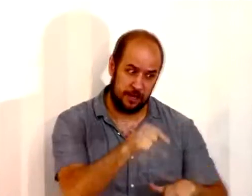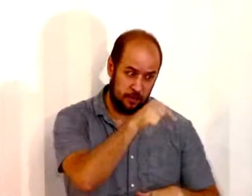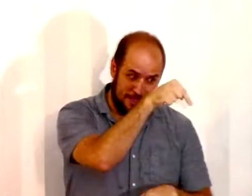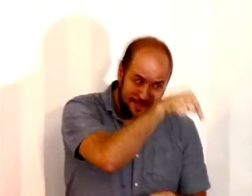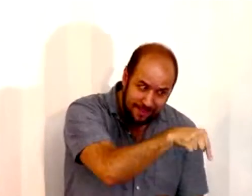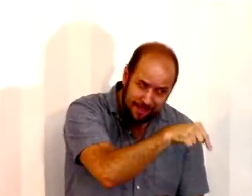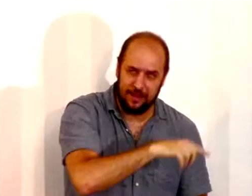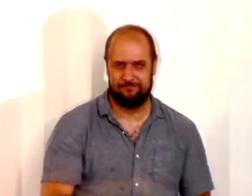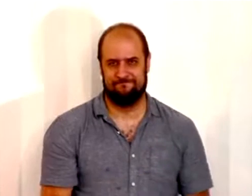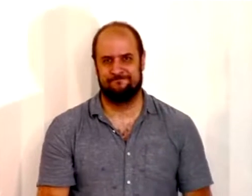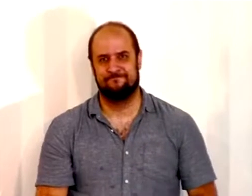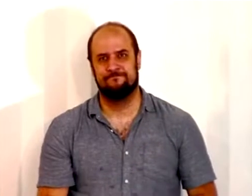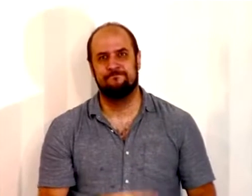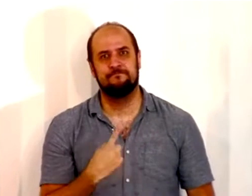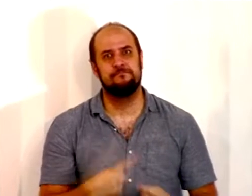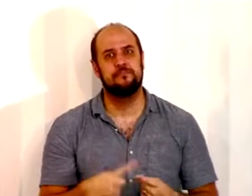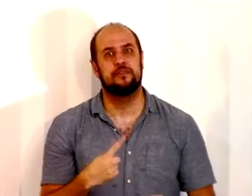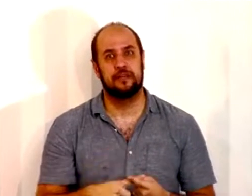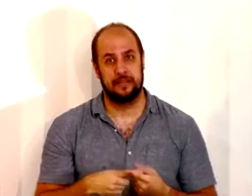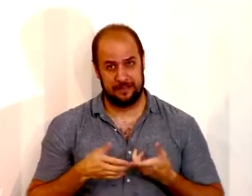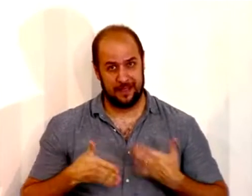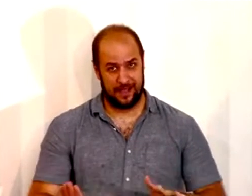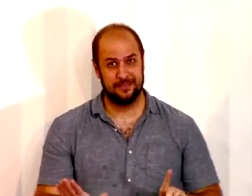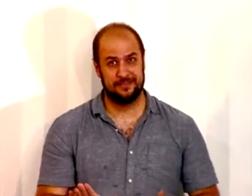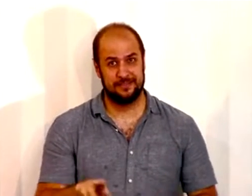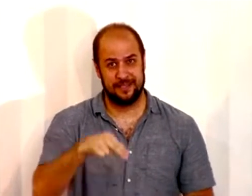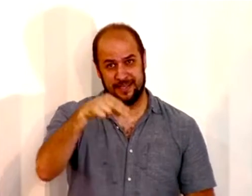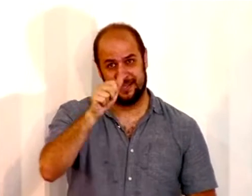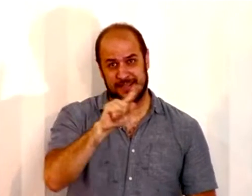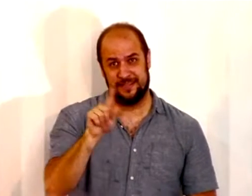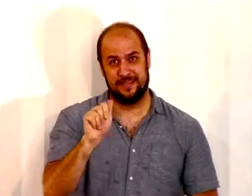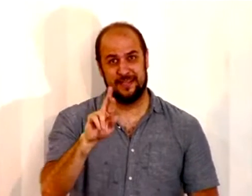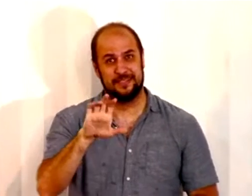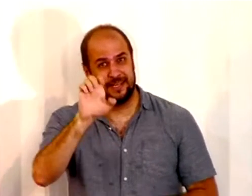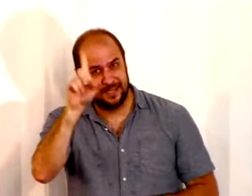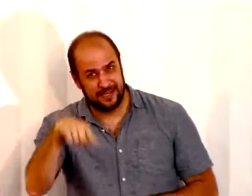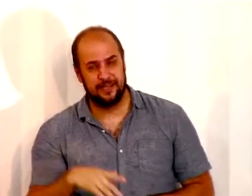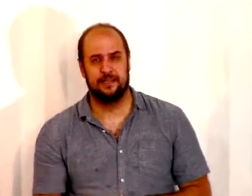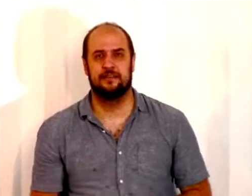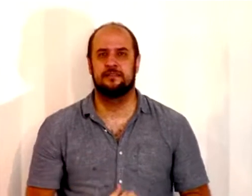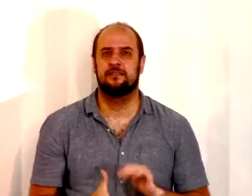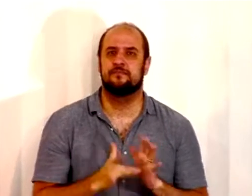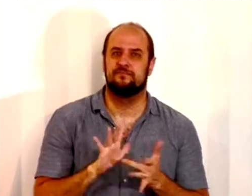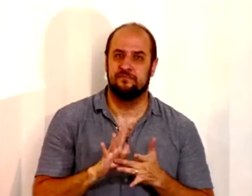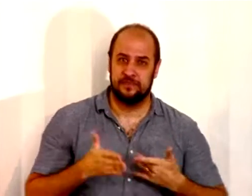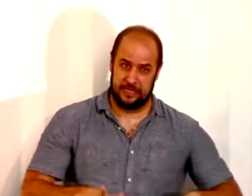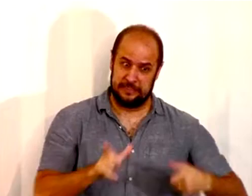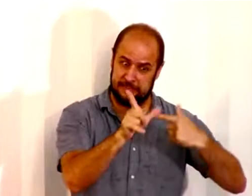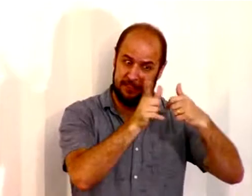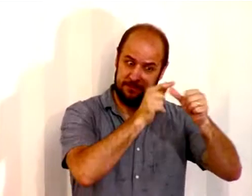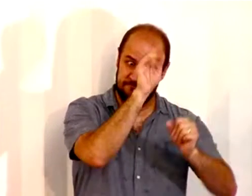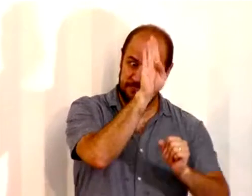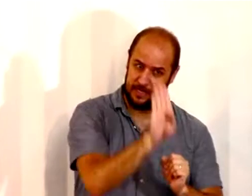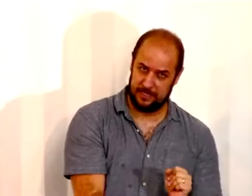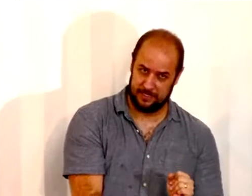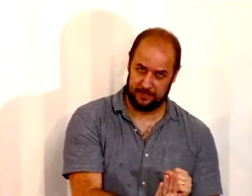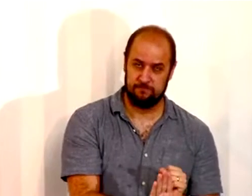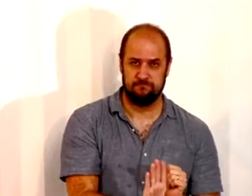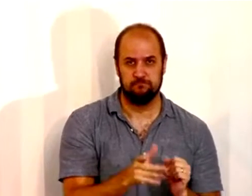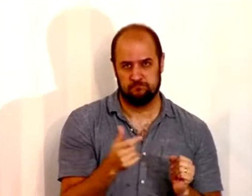nesta região, porque ele veio de Nazaré, nós conhecemos a história, Jesus nasce em Belém, depois,